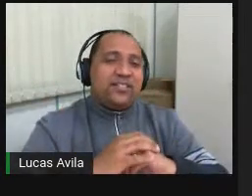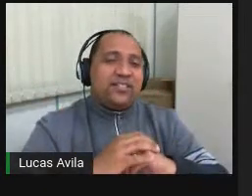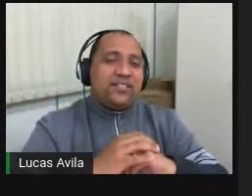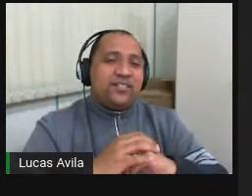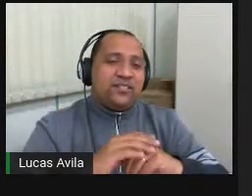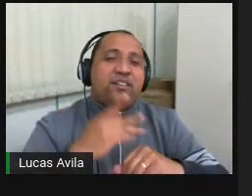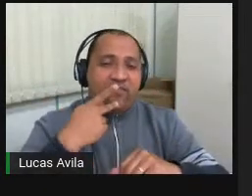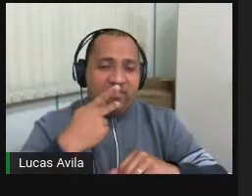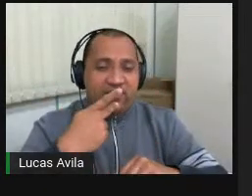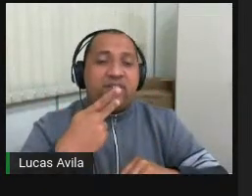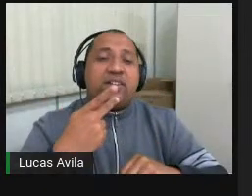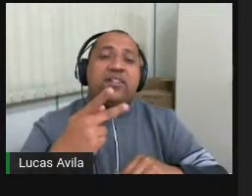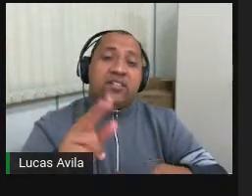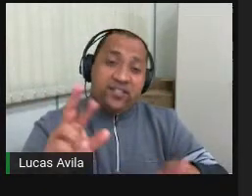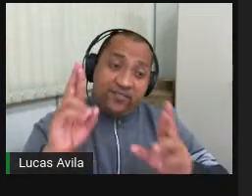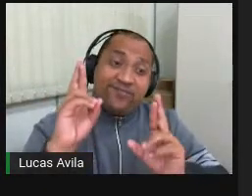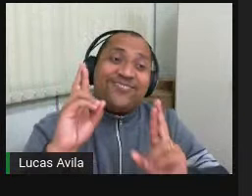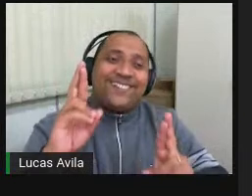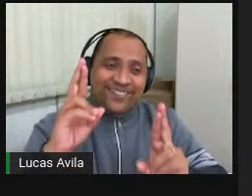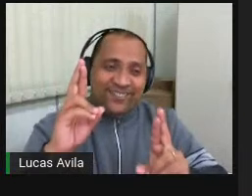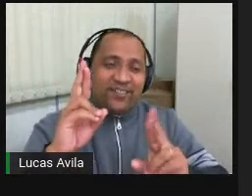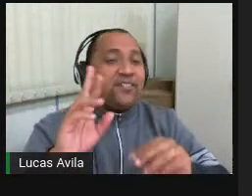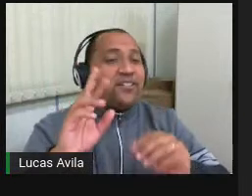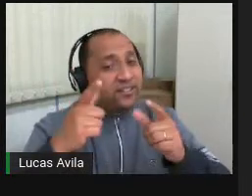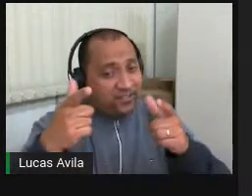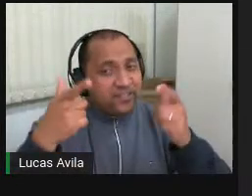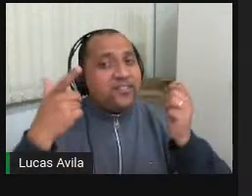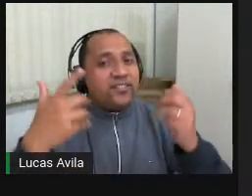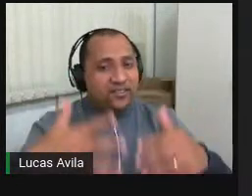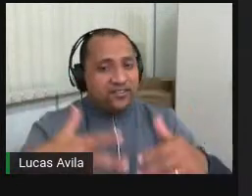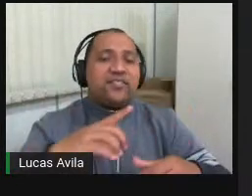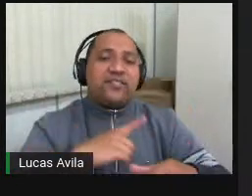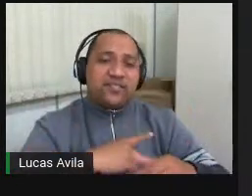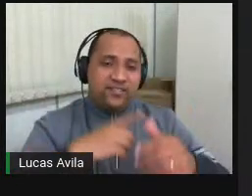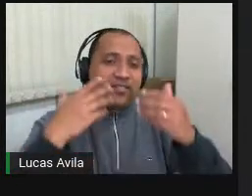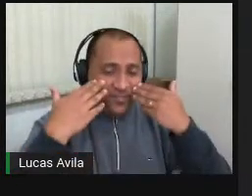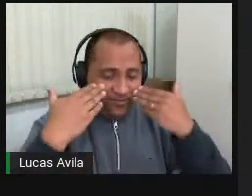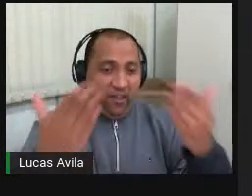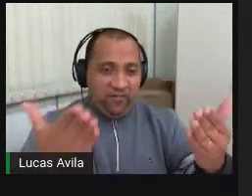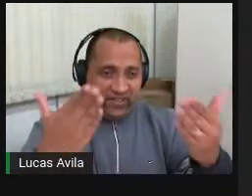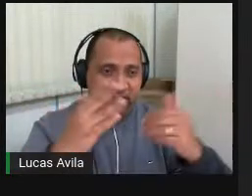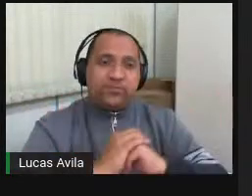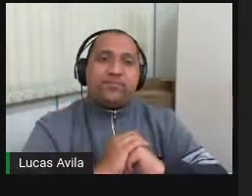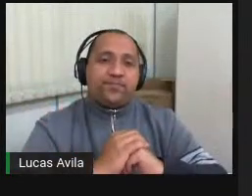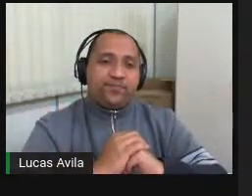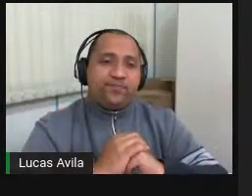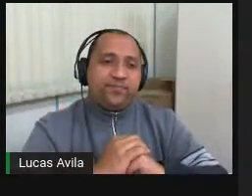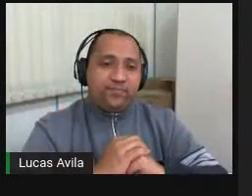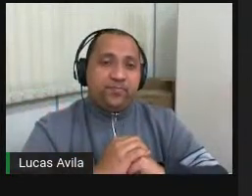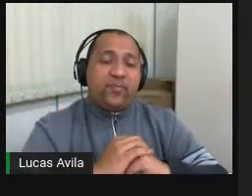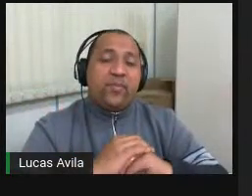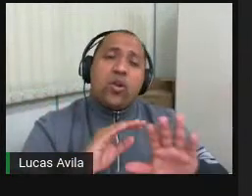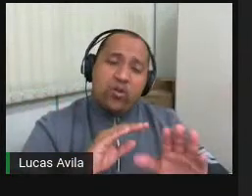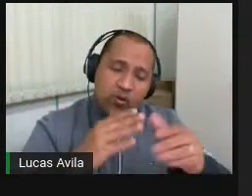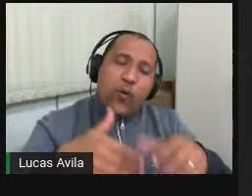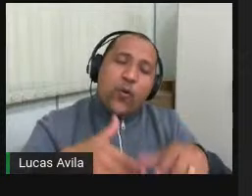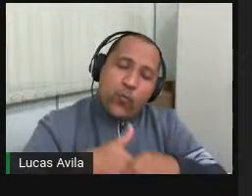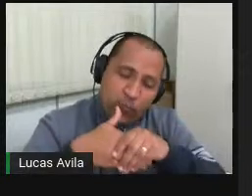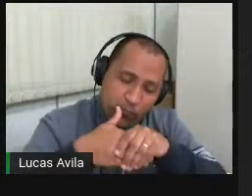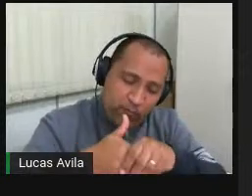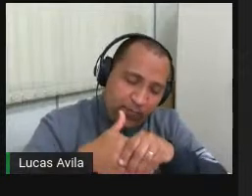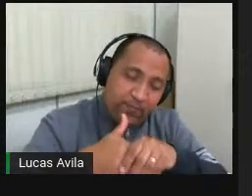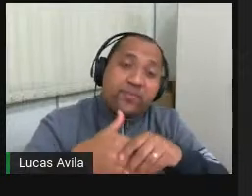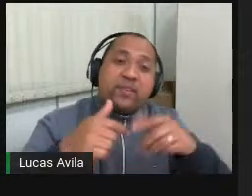esperança hoje é falar dessa possibilidade que se coloca na nossa mão. Então, meus cumprimentos, e digo que